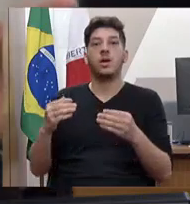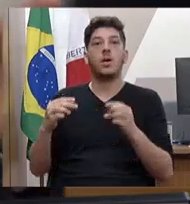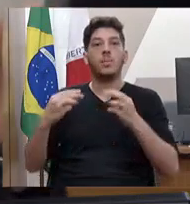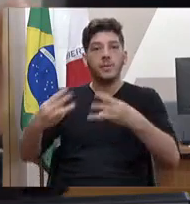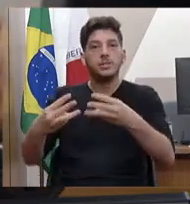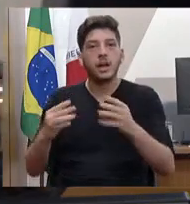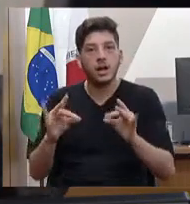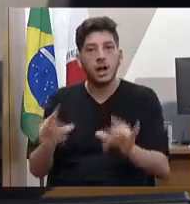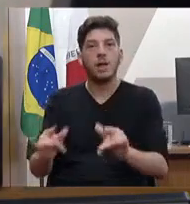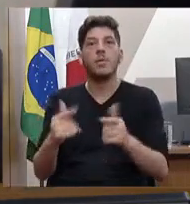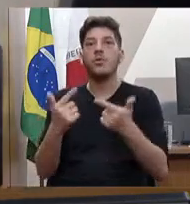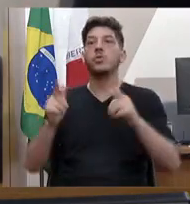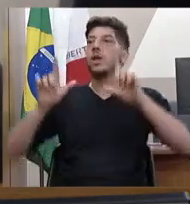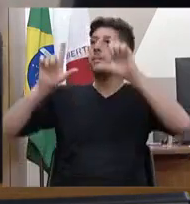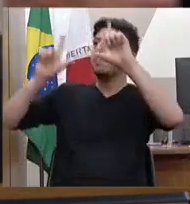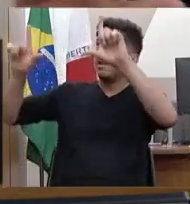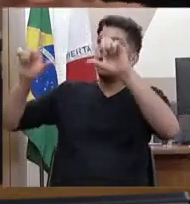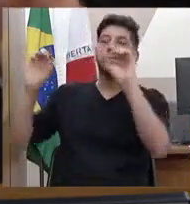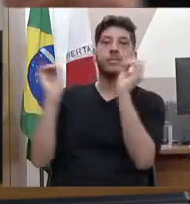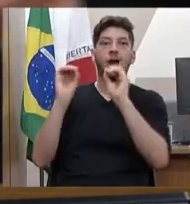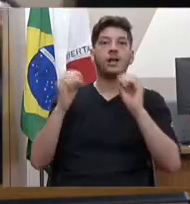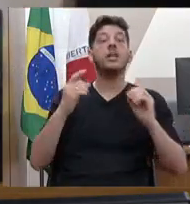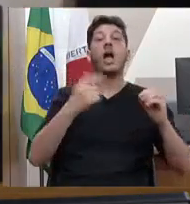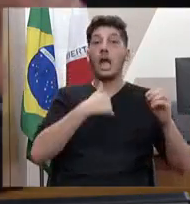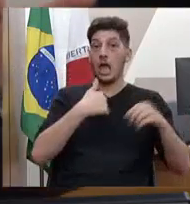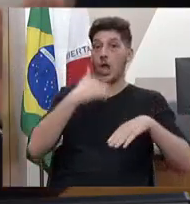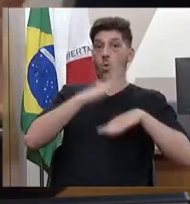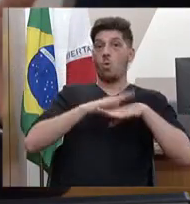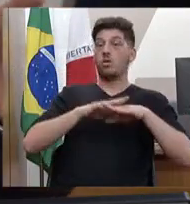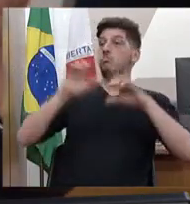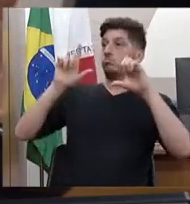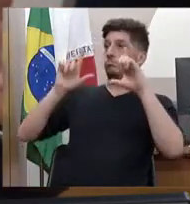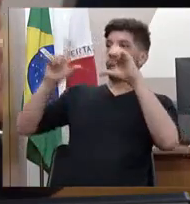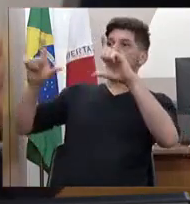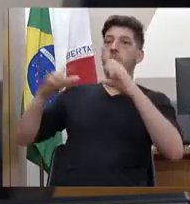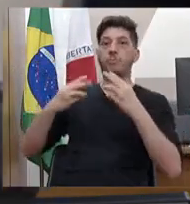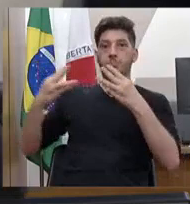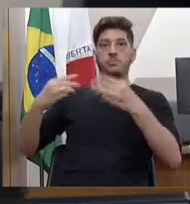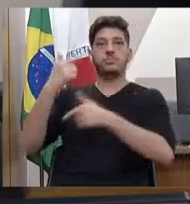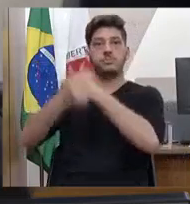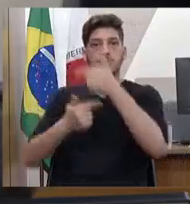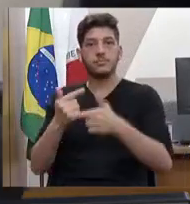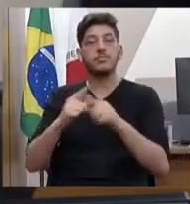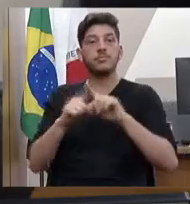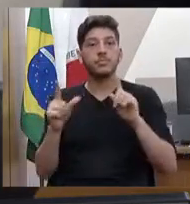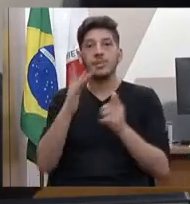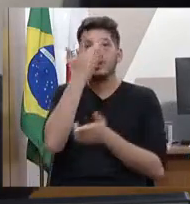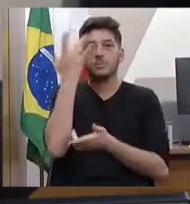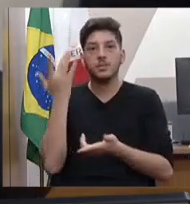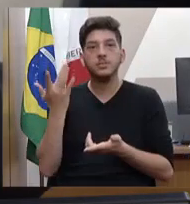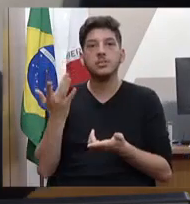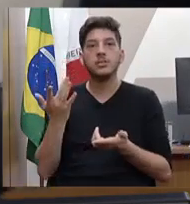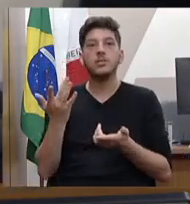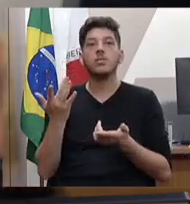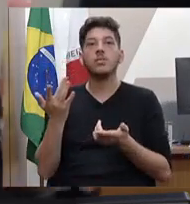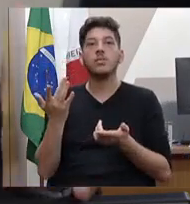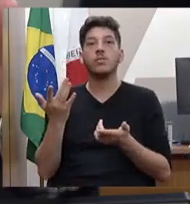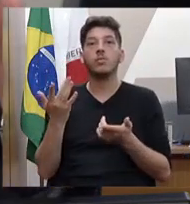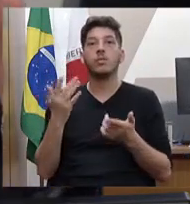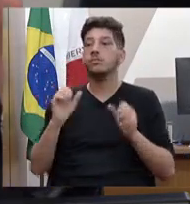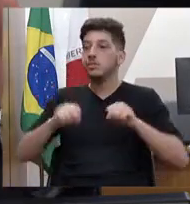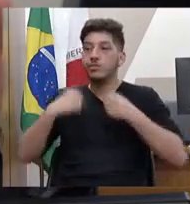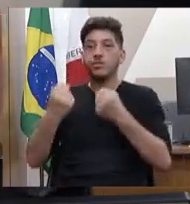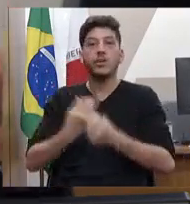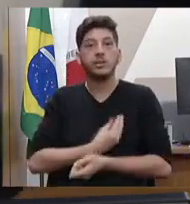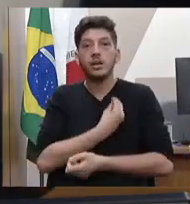não tinha nem placa eu cheguei lá Botei uma placa para identificar o ministério do trabalho mas um pessoal que dedica